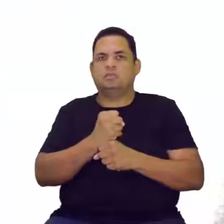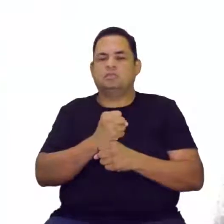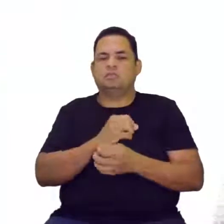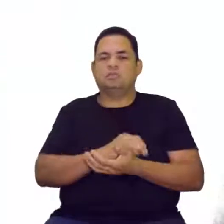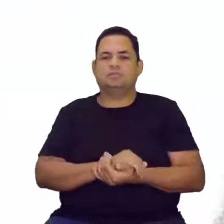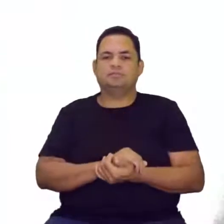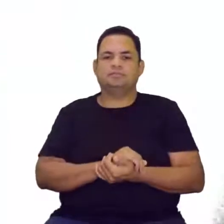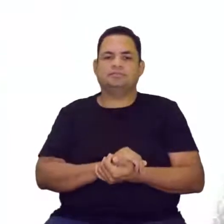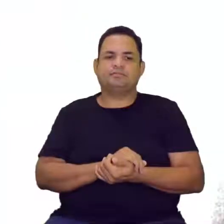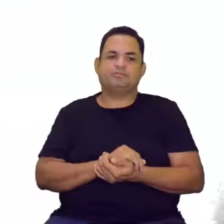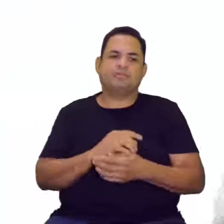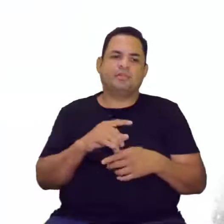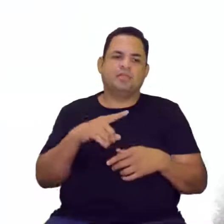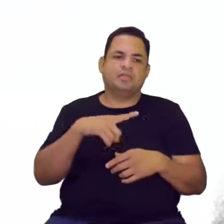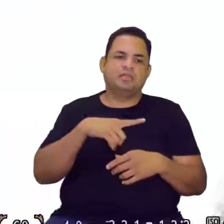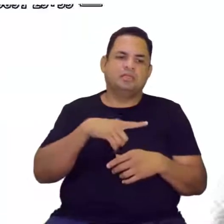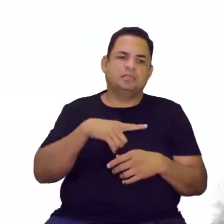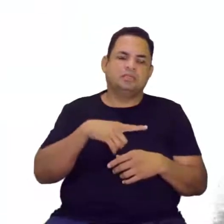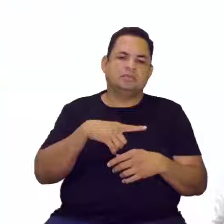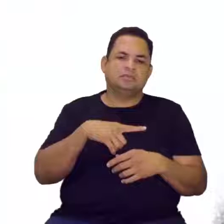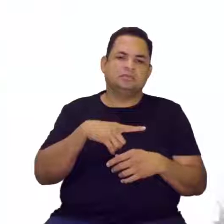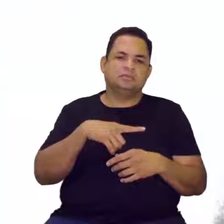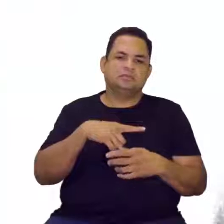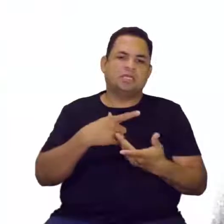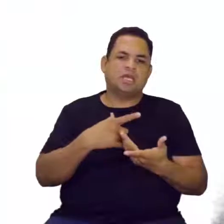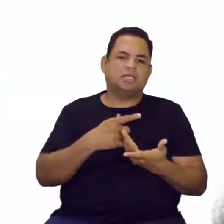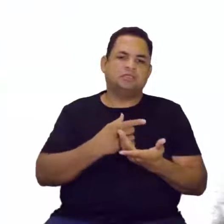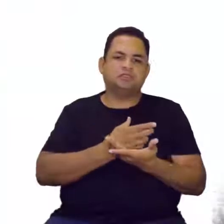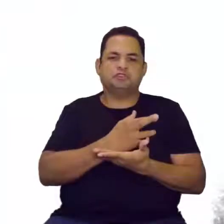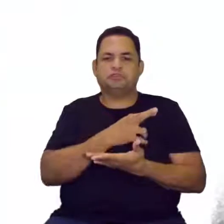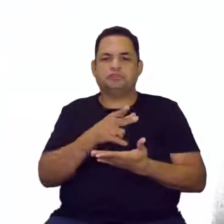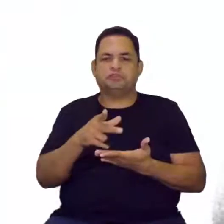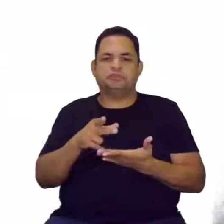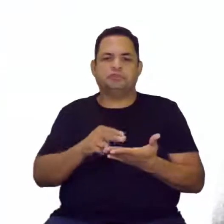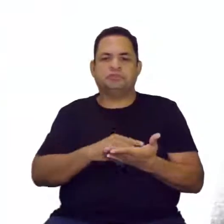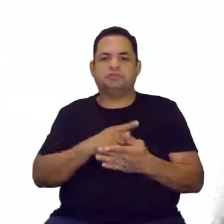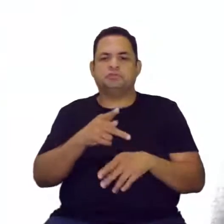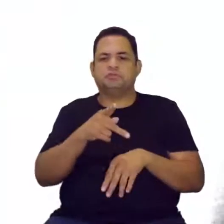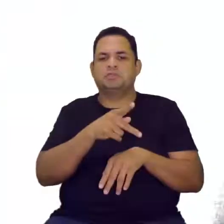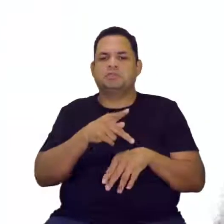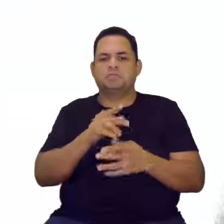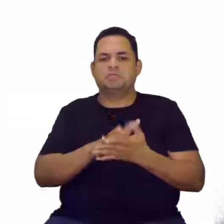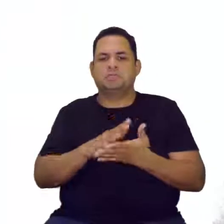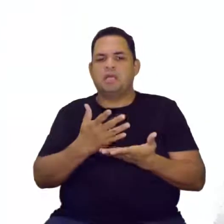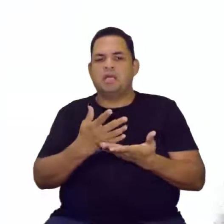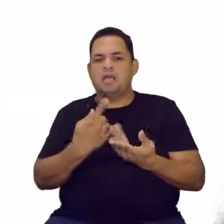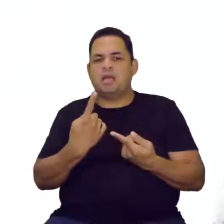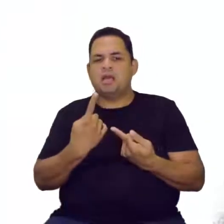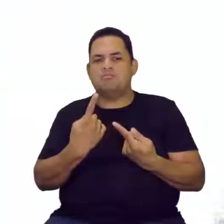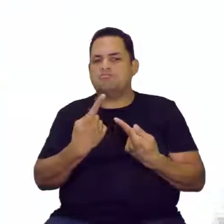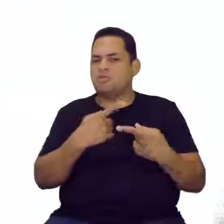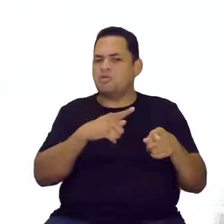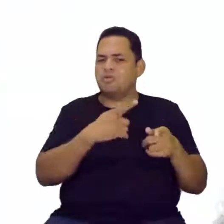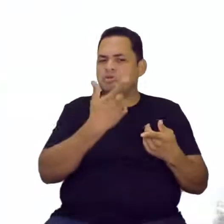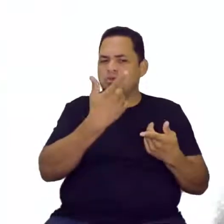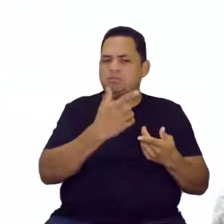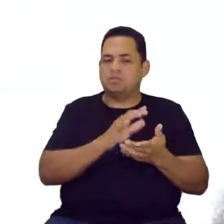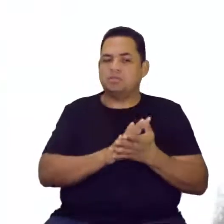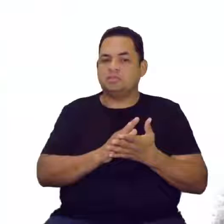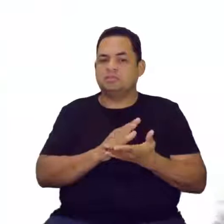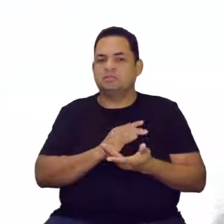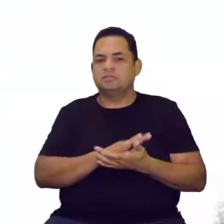acabam entrando e tentando contestar esses valores, tá? Mas isso aqui é uma estimativa